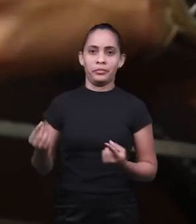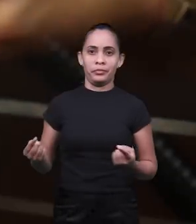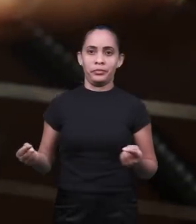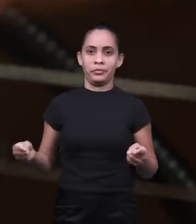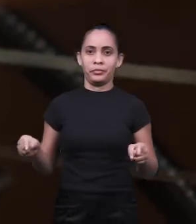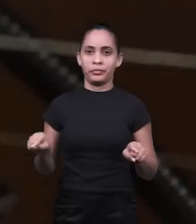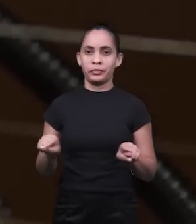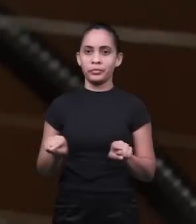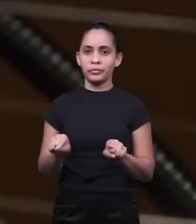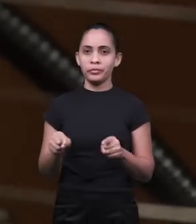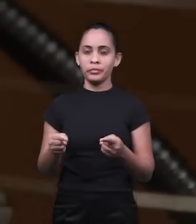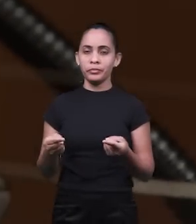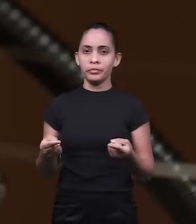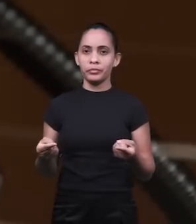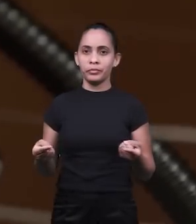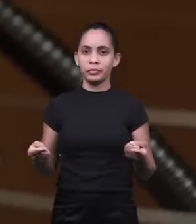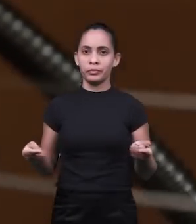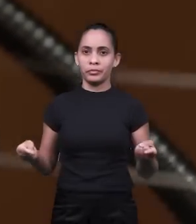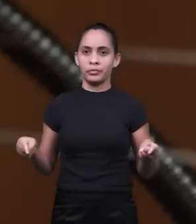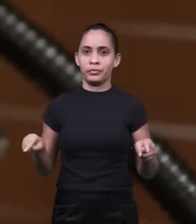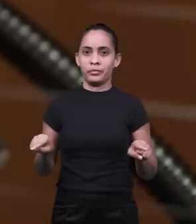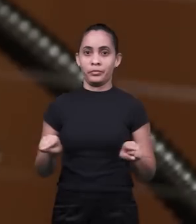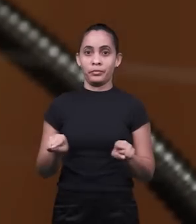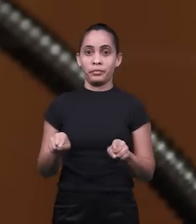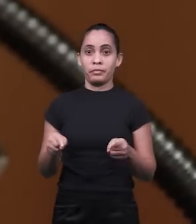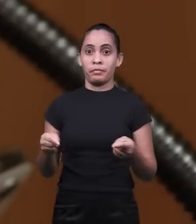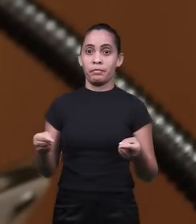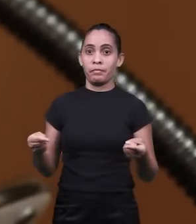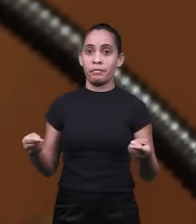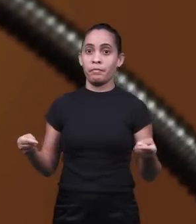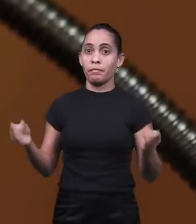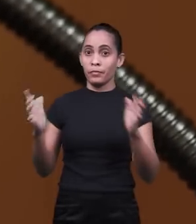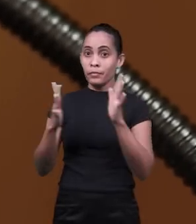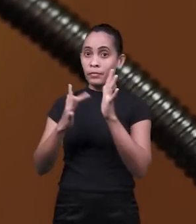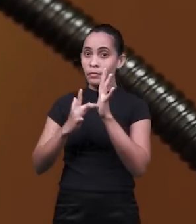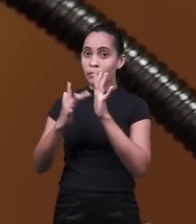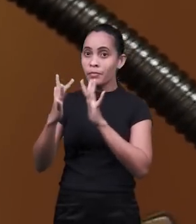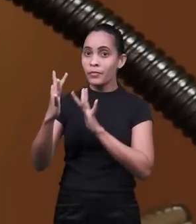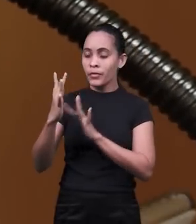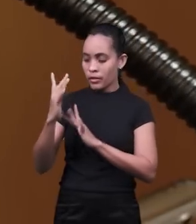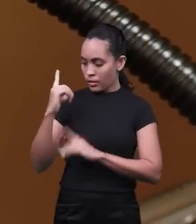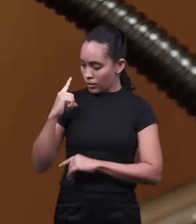confiar. Foi Cristo que me